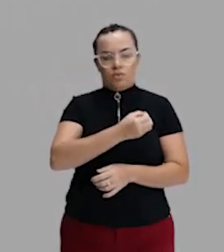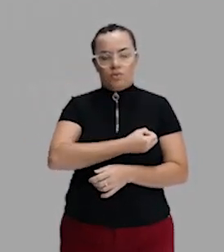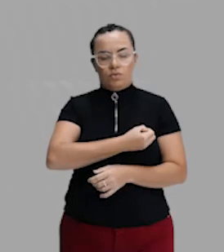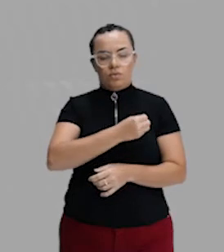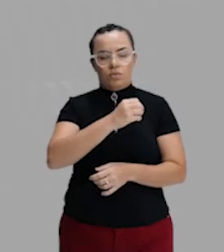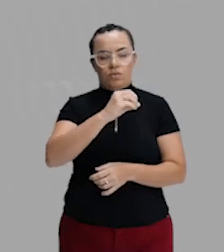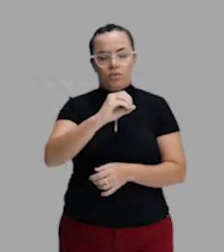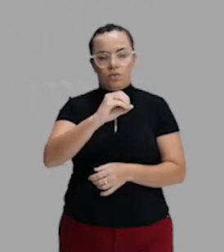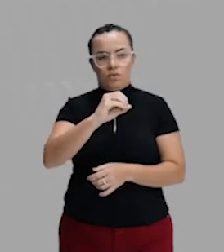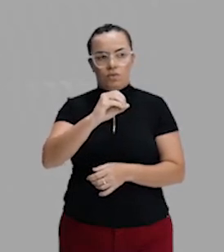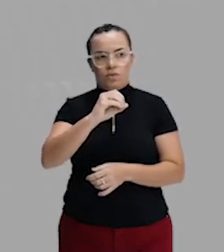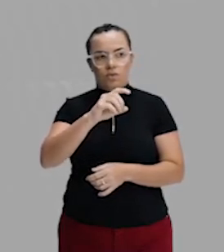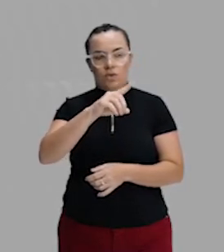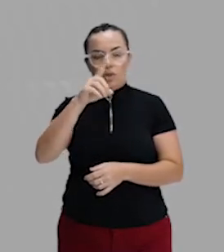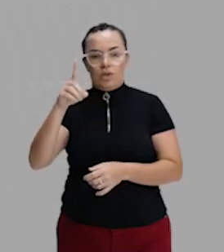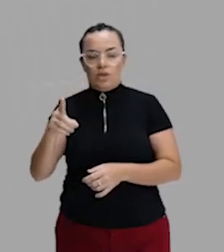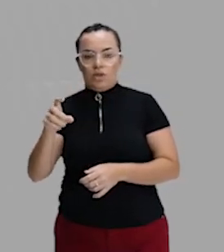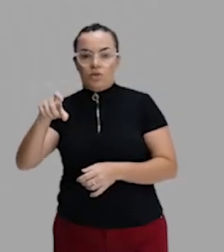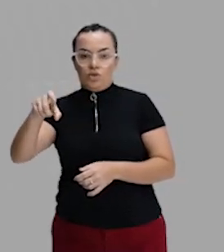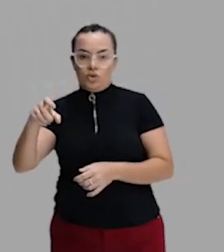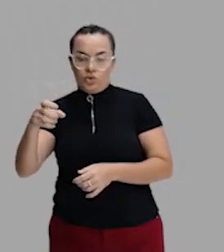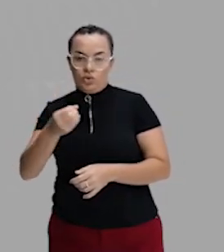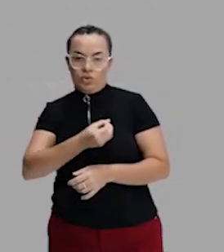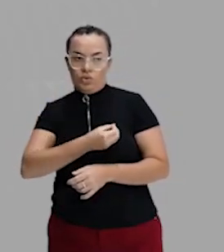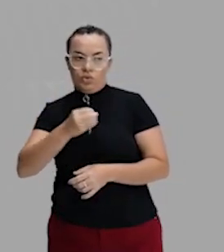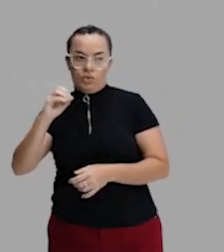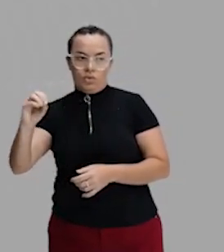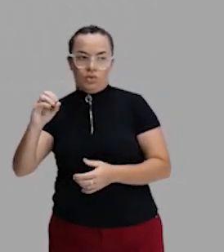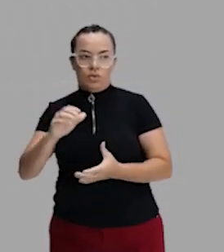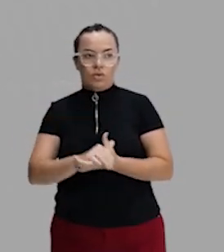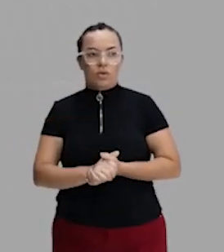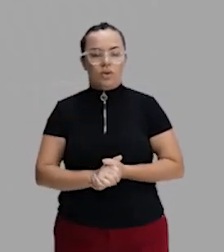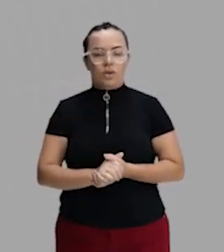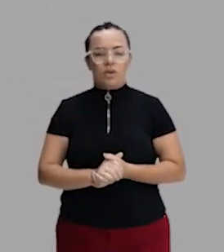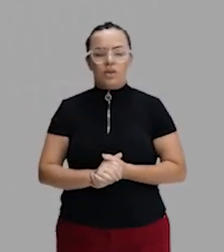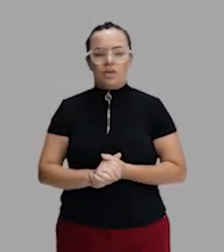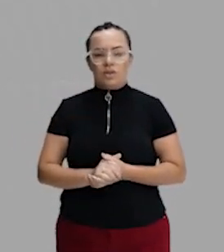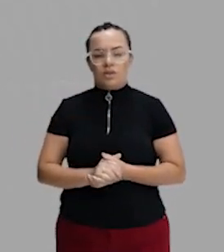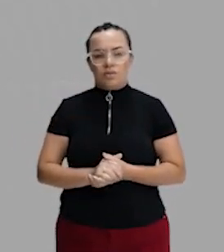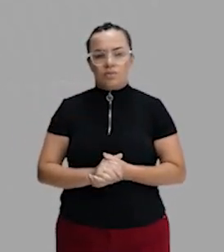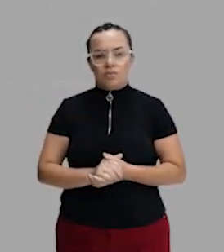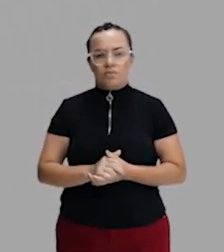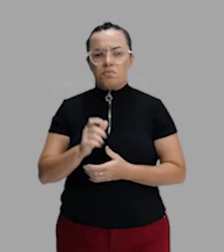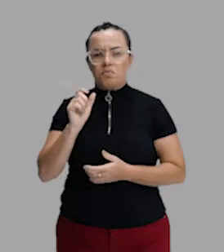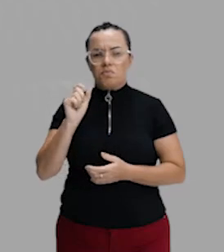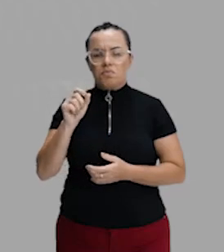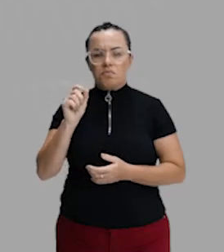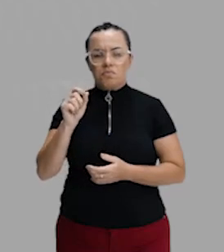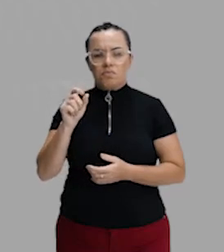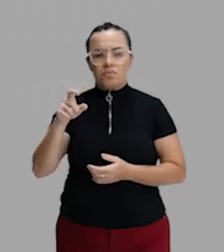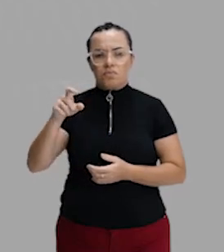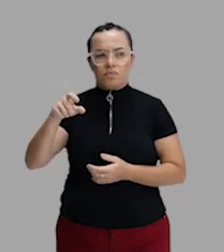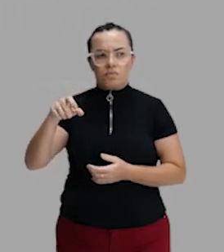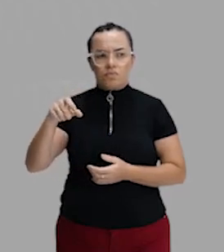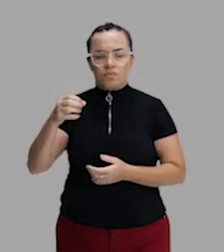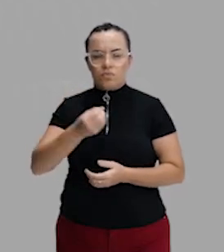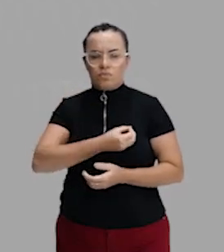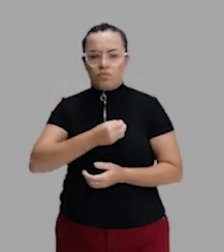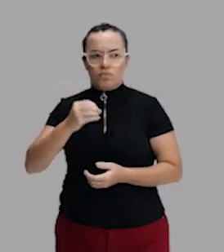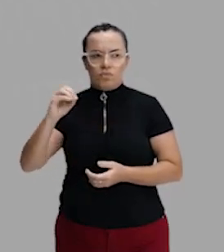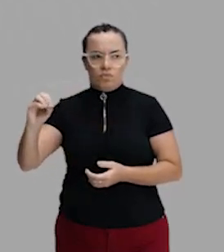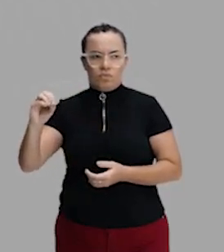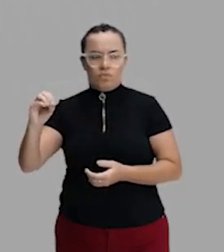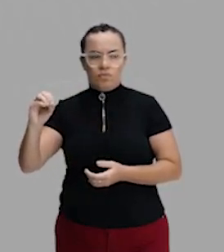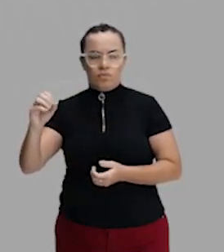do vértice é o x0 e o y0. Olha, quem está no lugar do x0 aqui, ó, é o menos 1. Então, quer dizer que